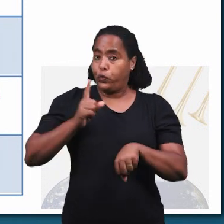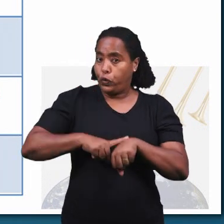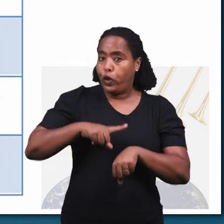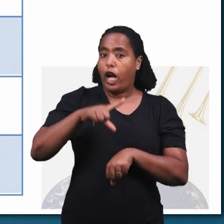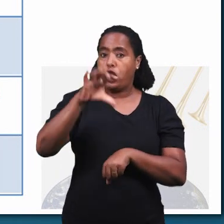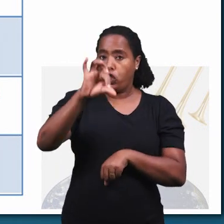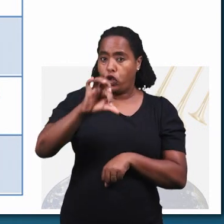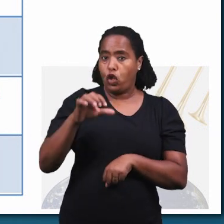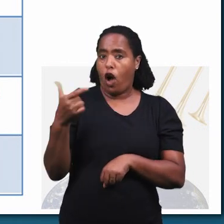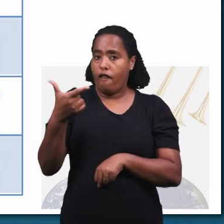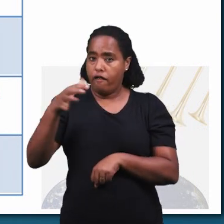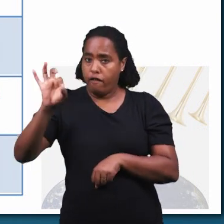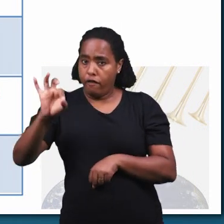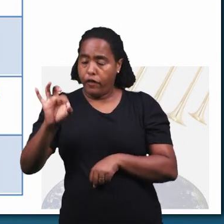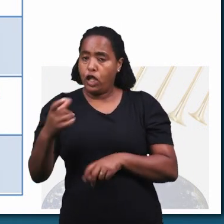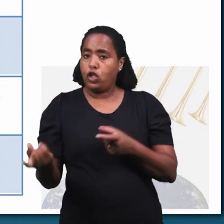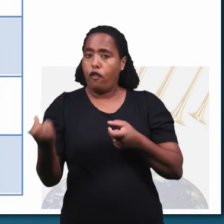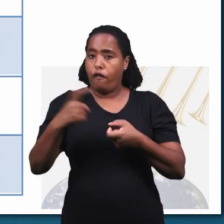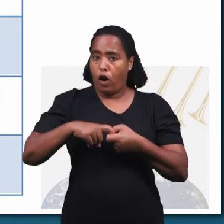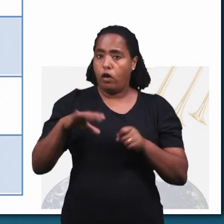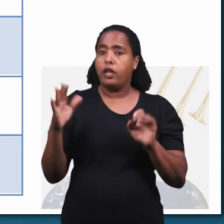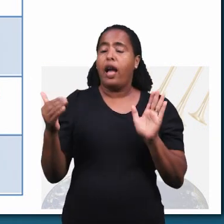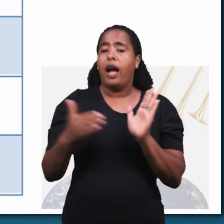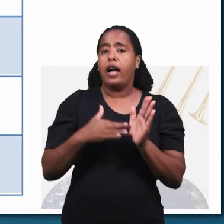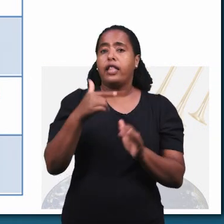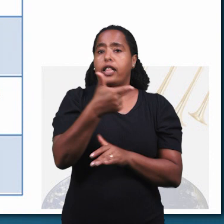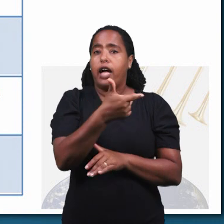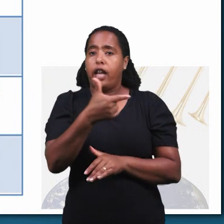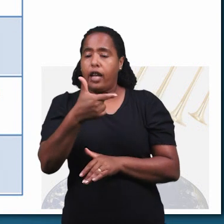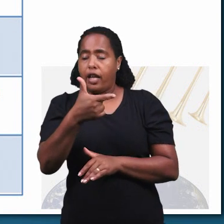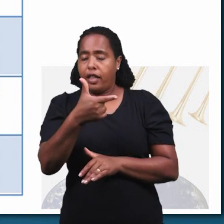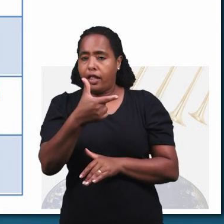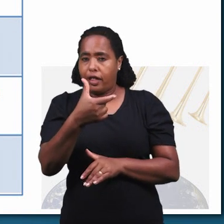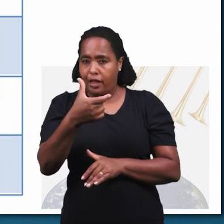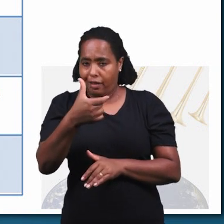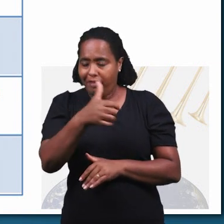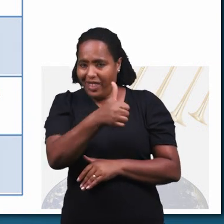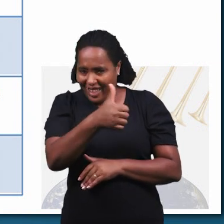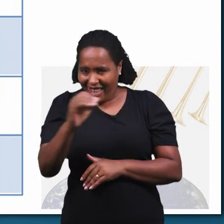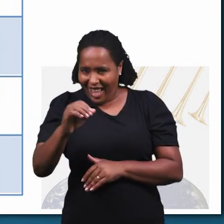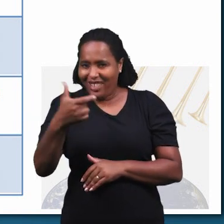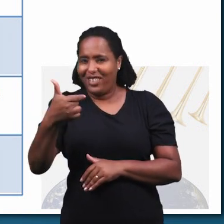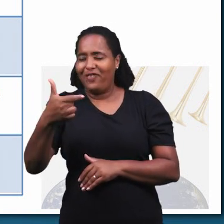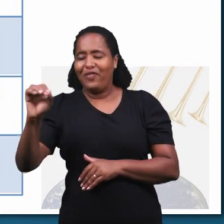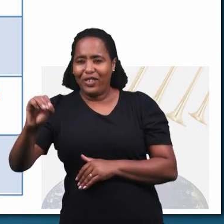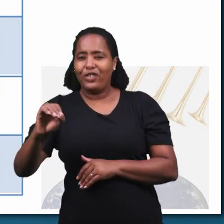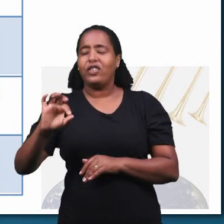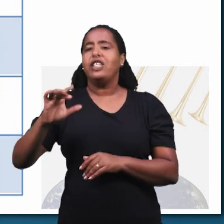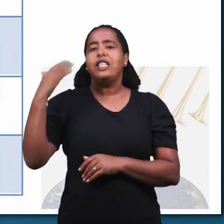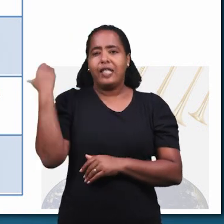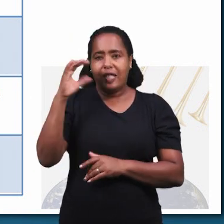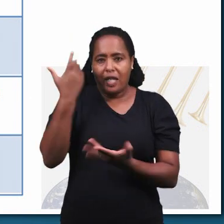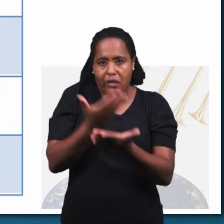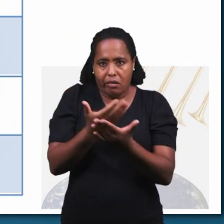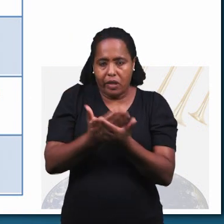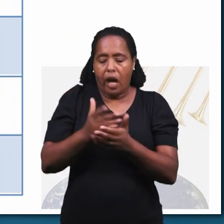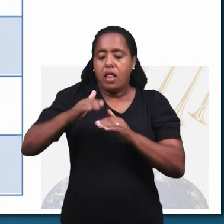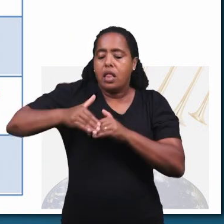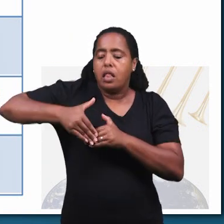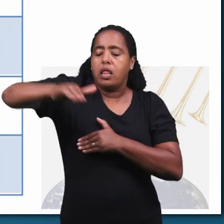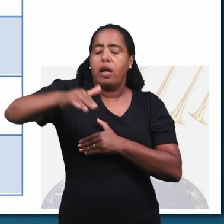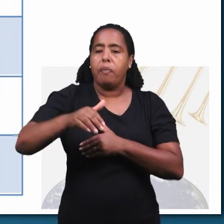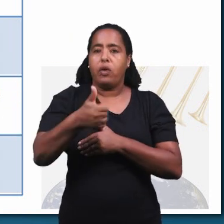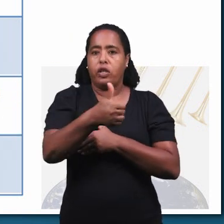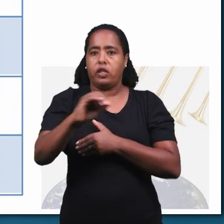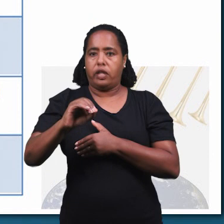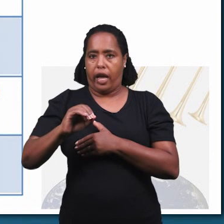9h20 ele retorna até às 10h20 estudando a disciplina de ciências. E todos os dias, a partir das 10h20,